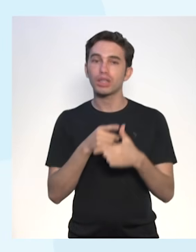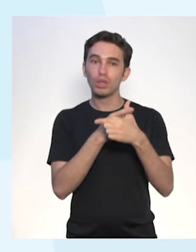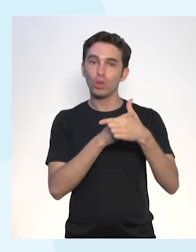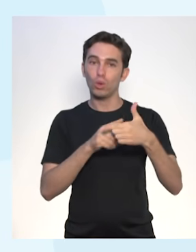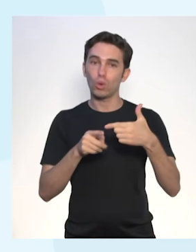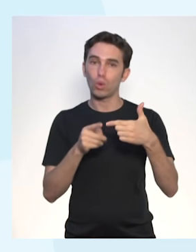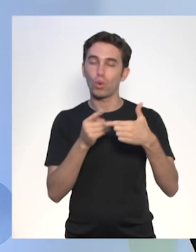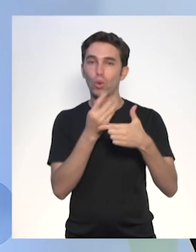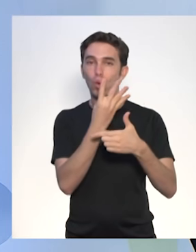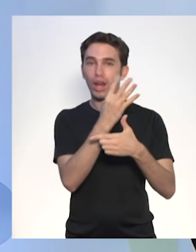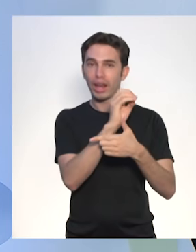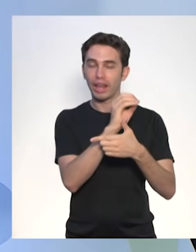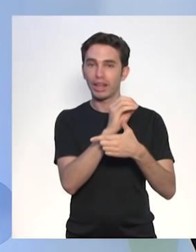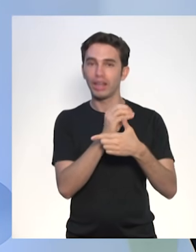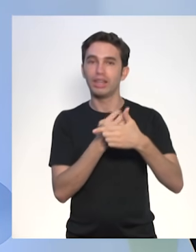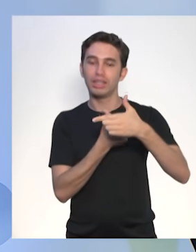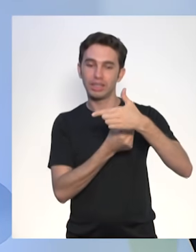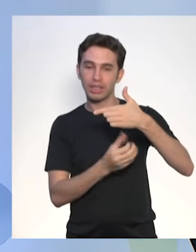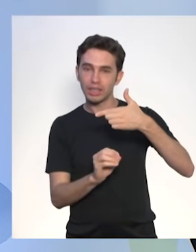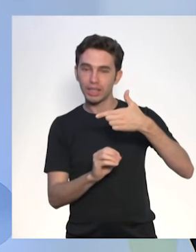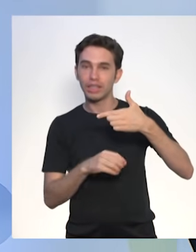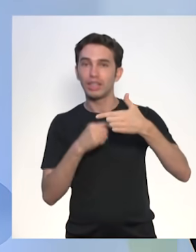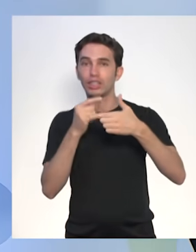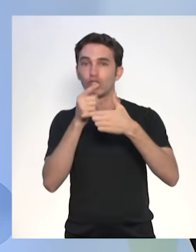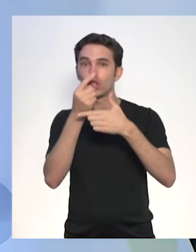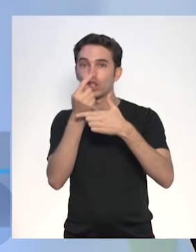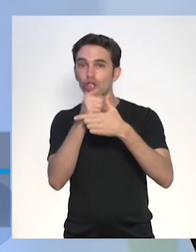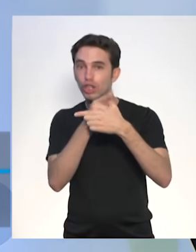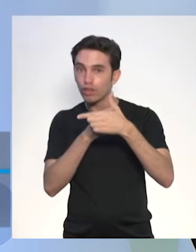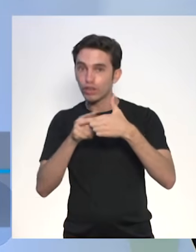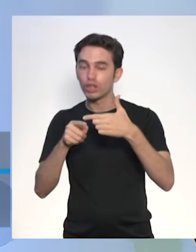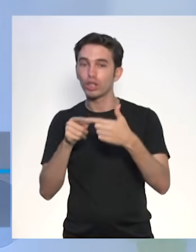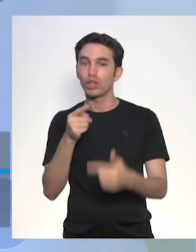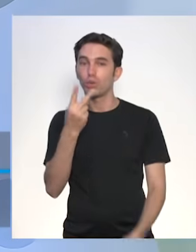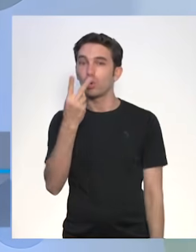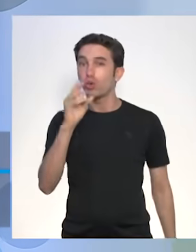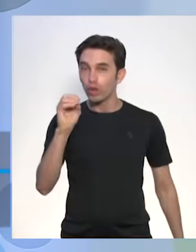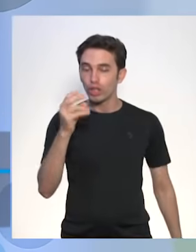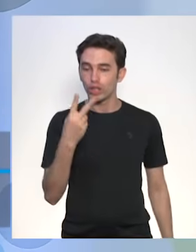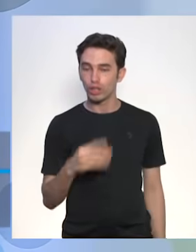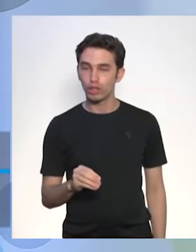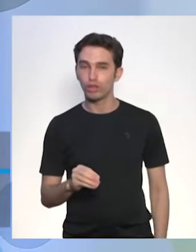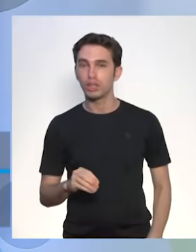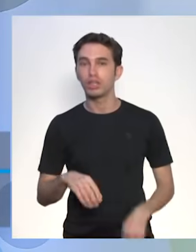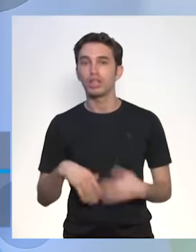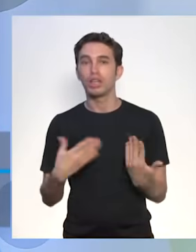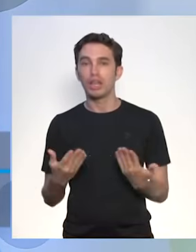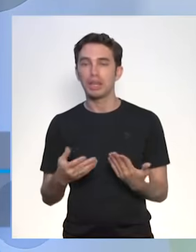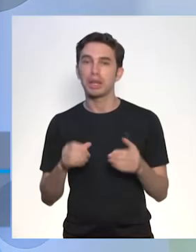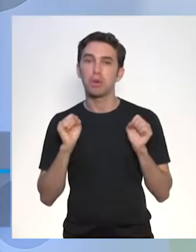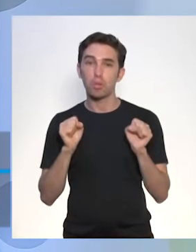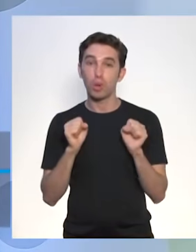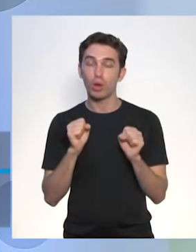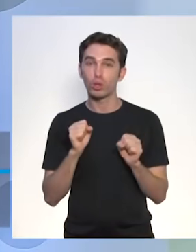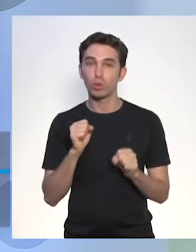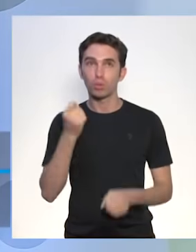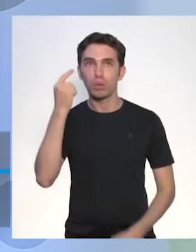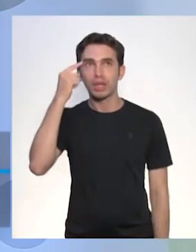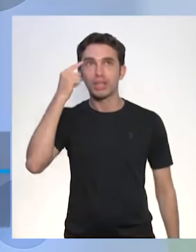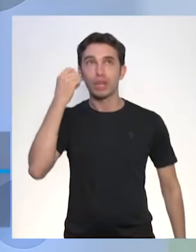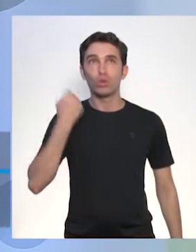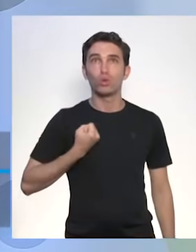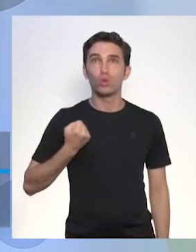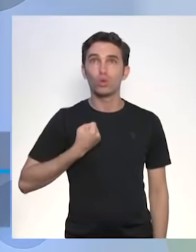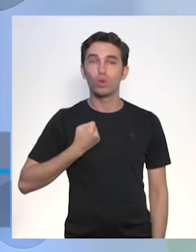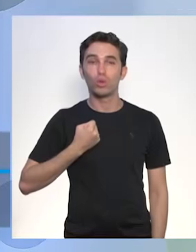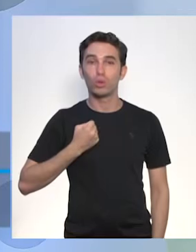Uhum. Então eu posso dividir de várias formas. Eu posso dividir de pouquinho até não dar mais para dividir, ou então já posso pensar num número bem